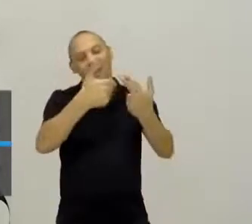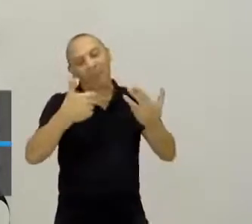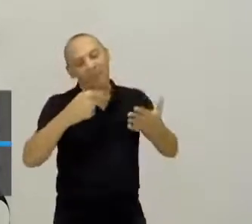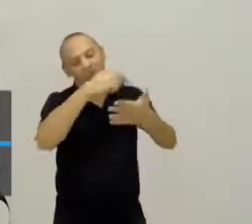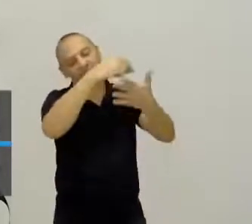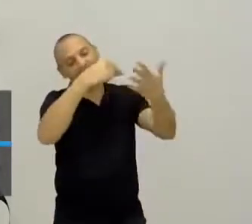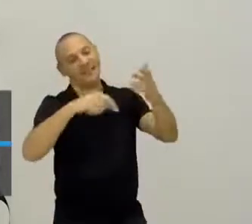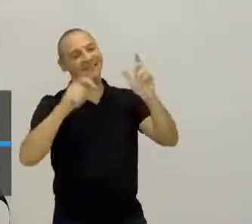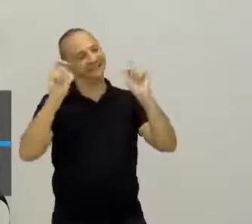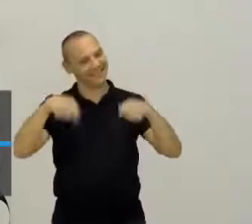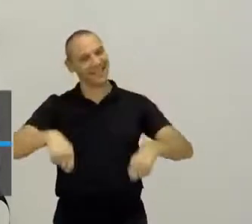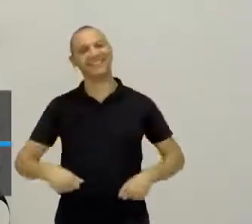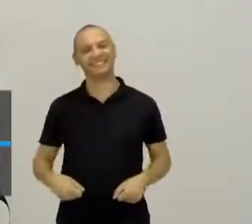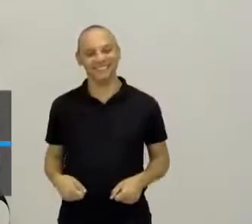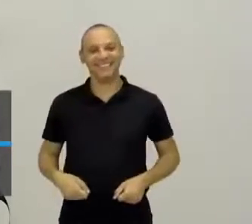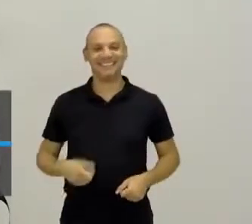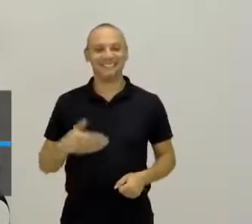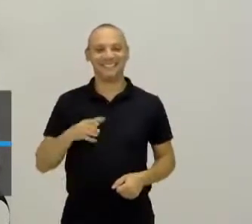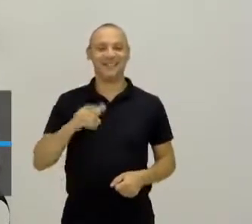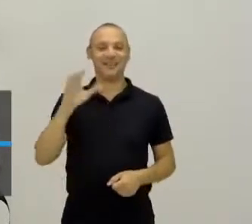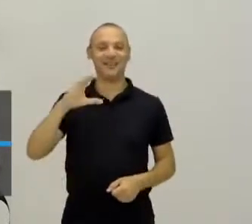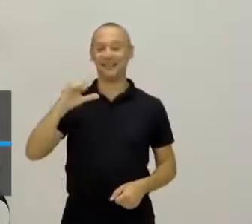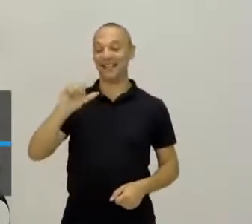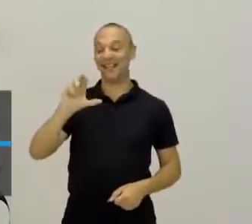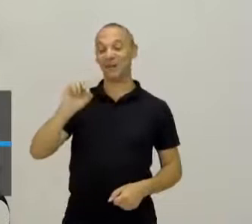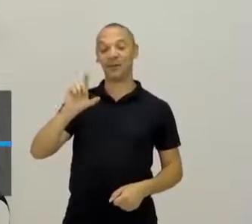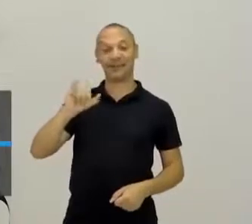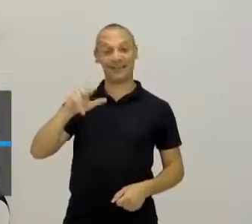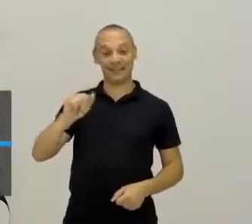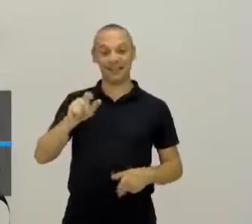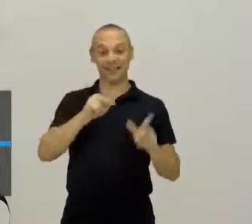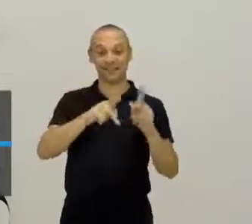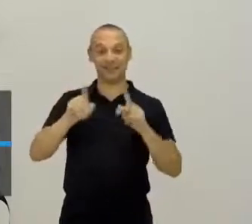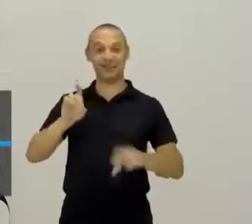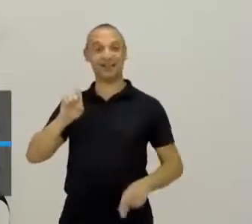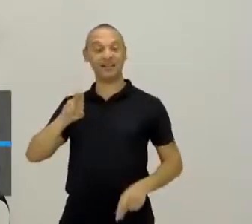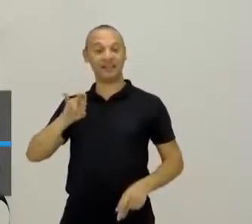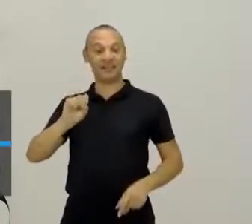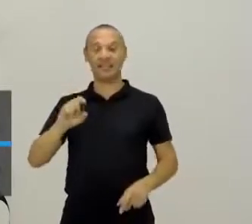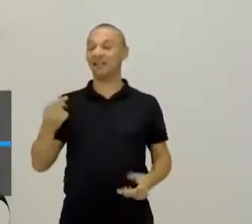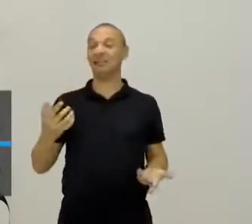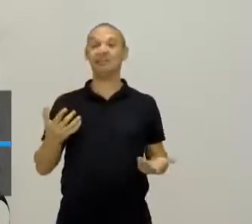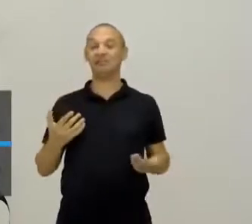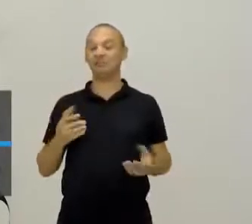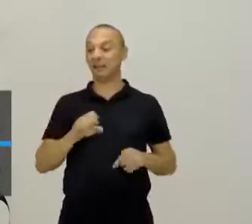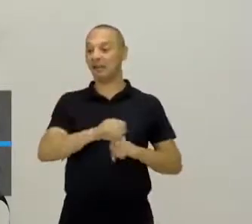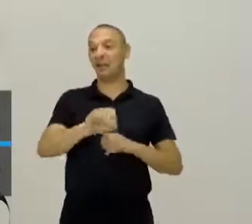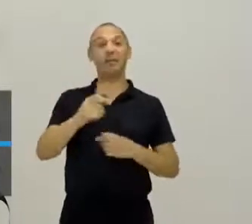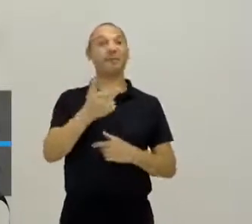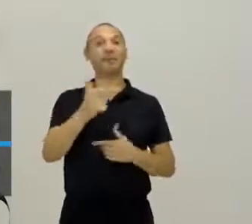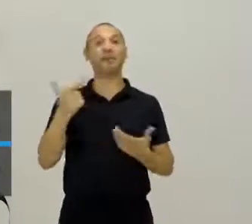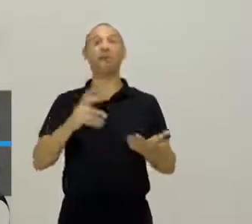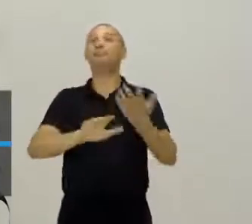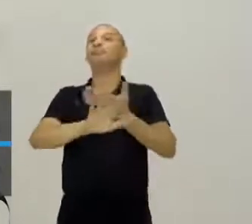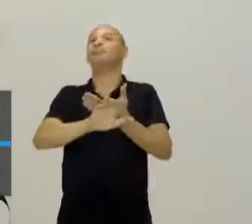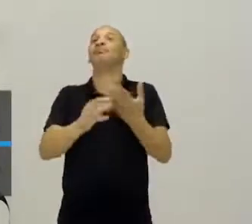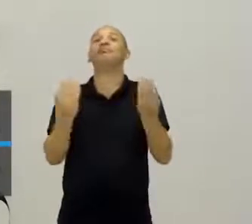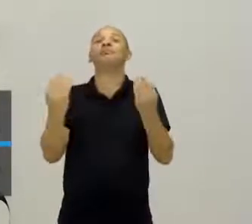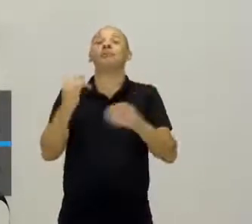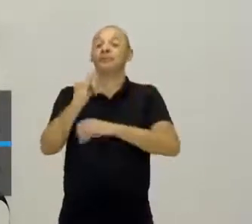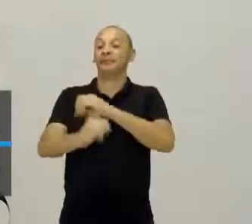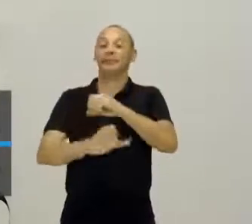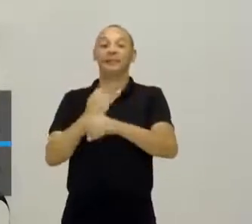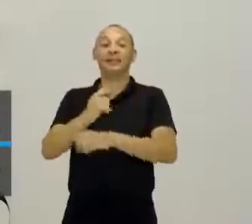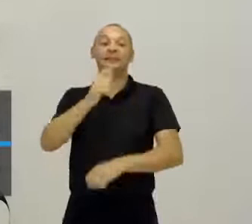fazer, bastante. Aí a Carolina, da Prodenise, não iríamos ter aula, realmente, né? A